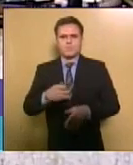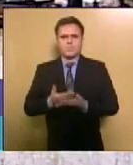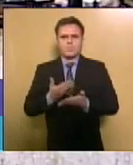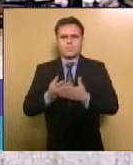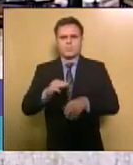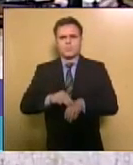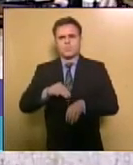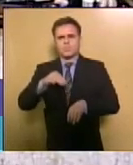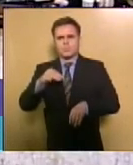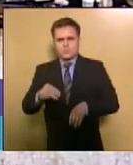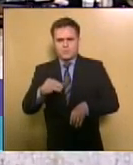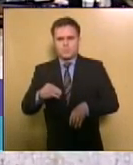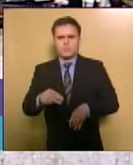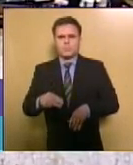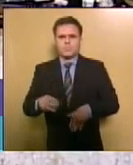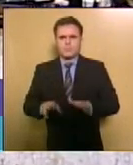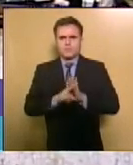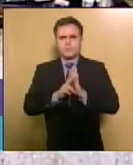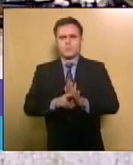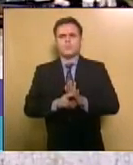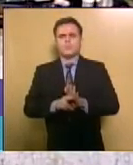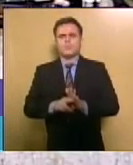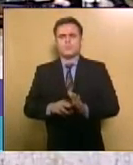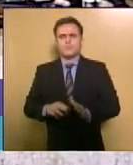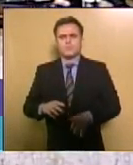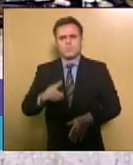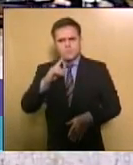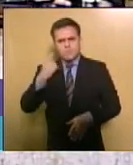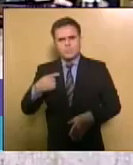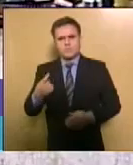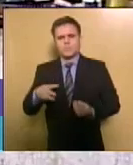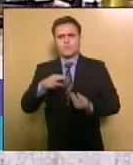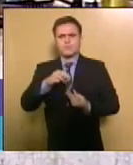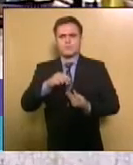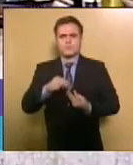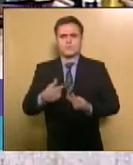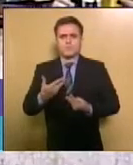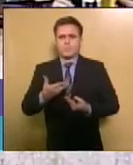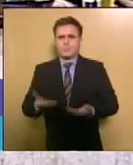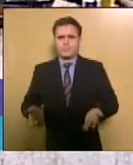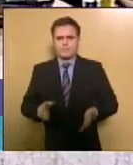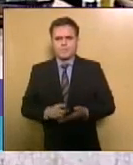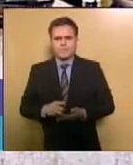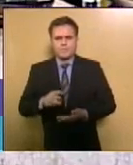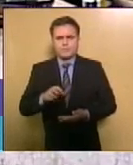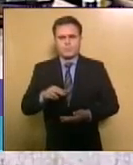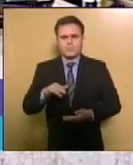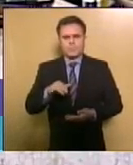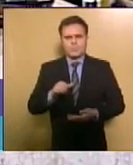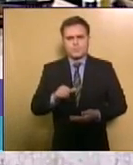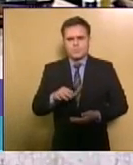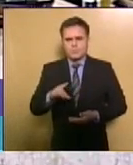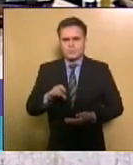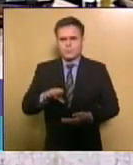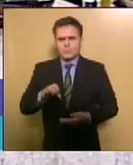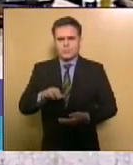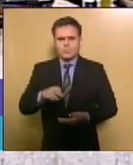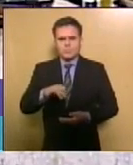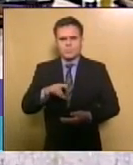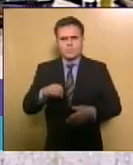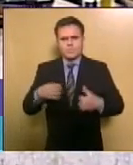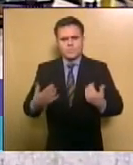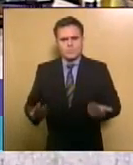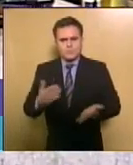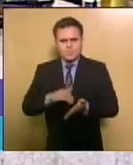em Direito representando o mestrado de direito da Universidade Federal de Sergipe Maria da Conceição representando Secretaria de